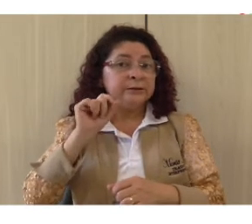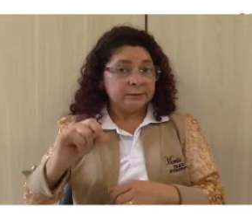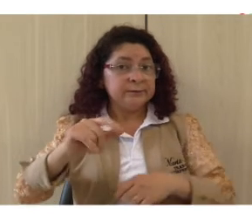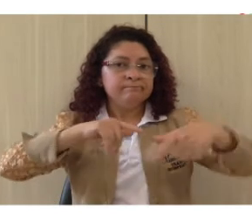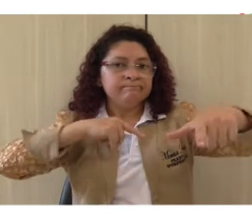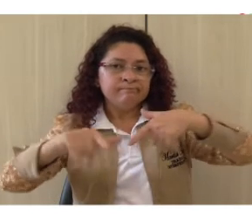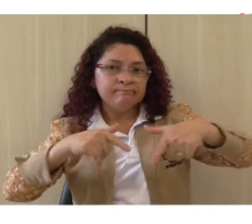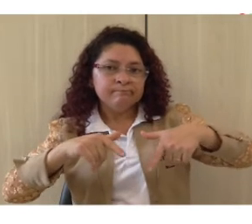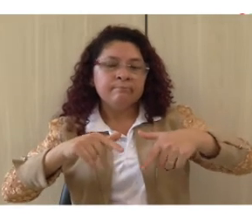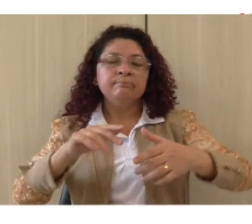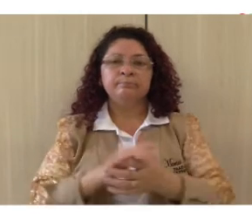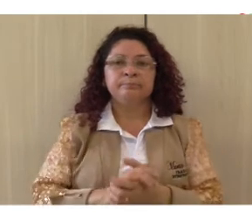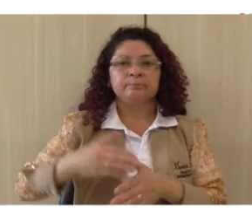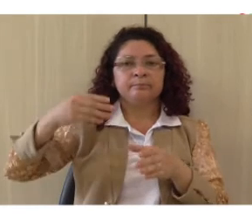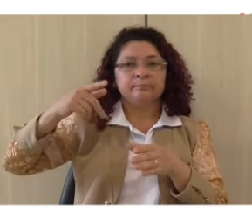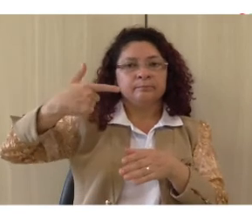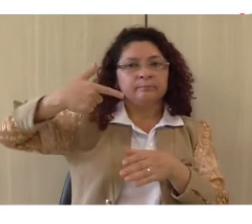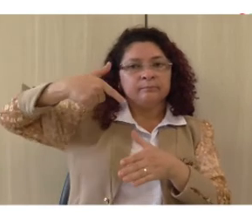deverá permanecer com a arma